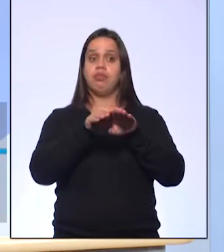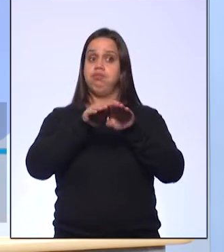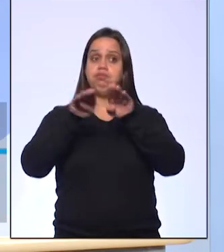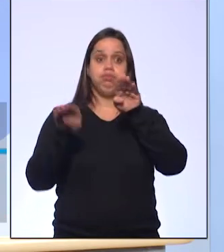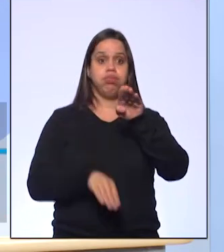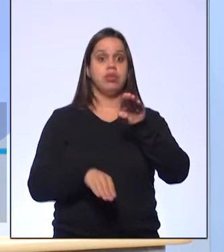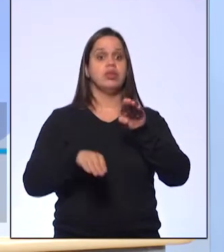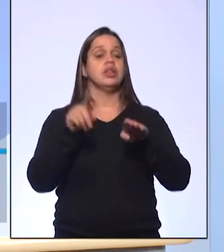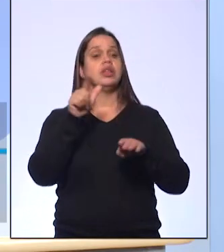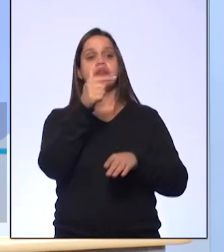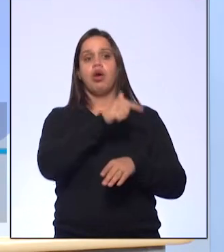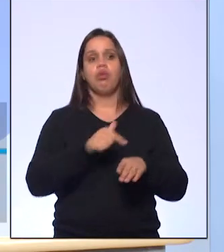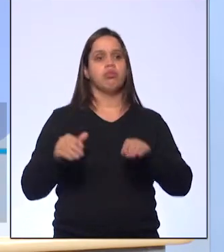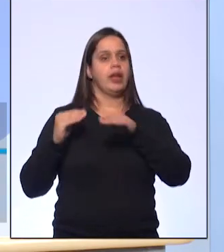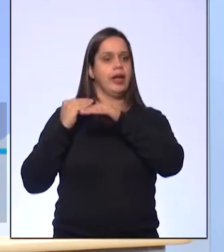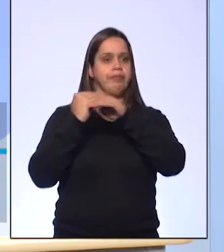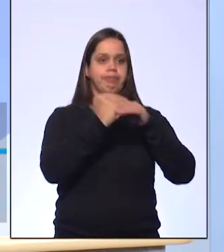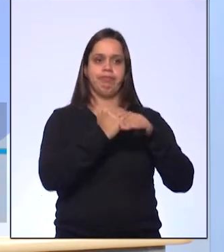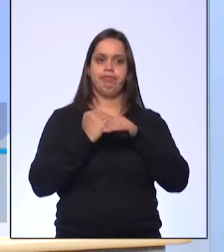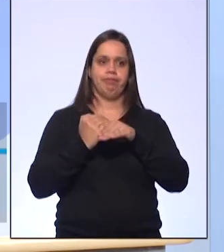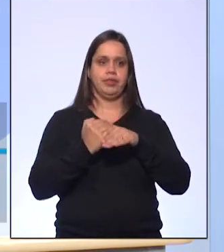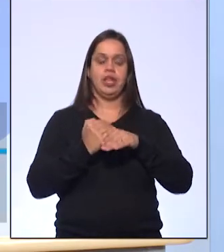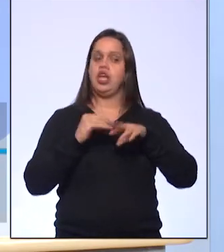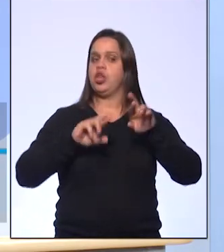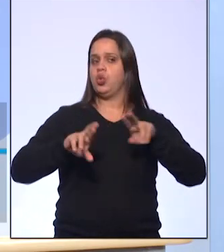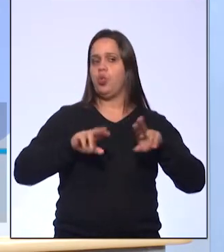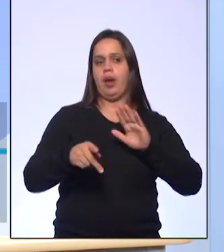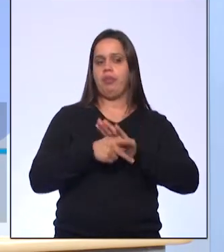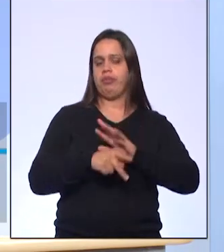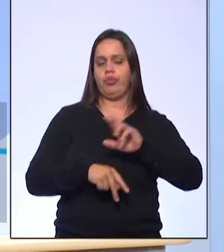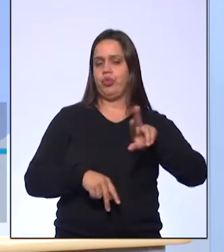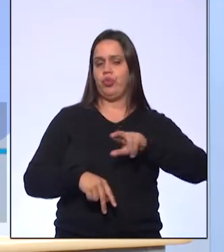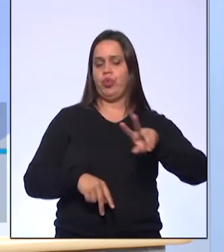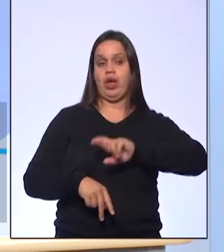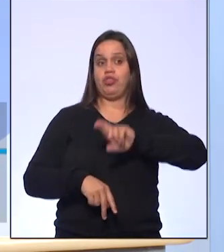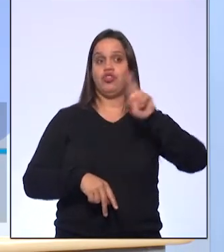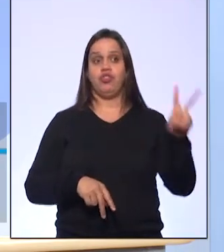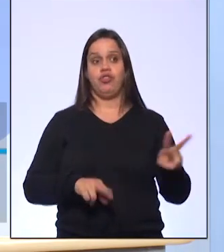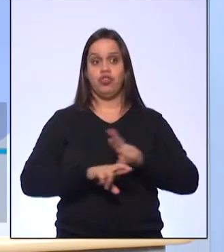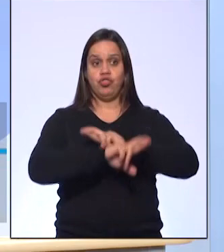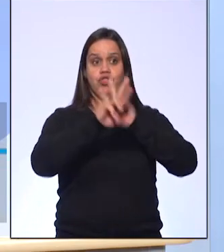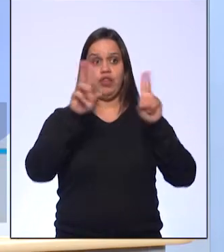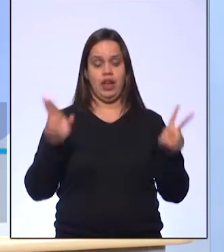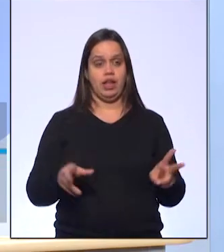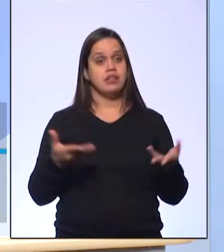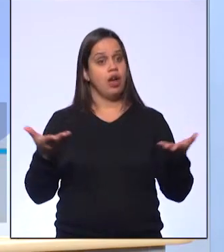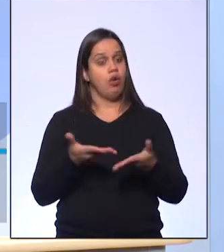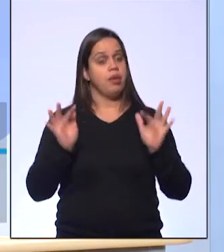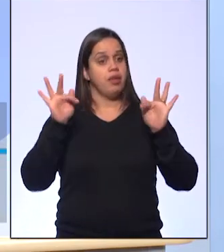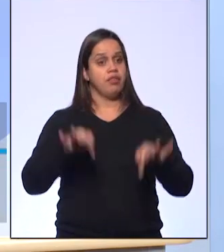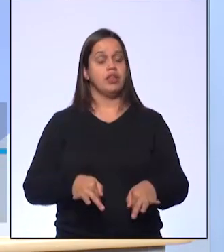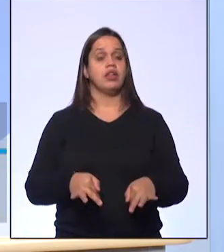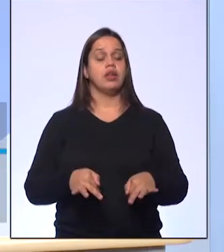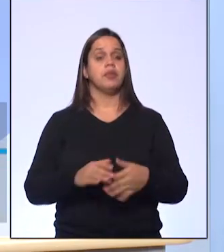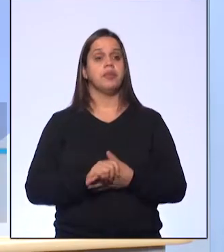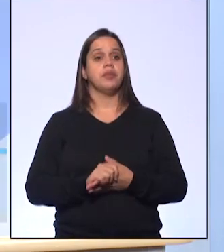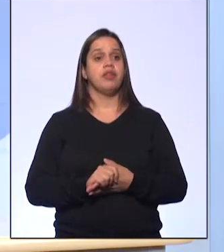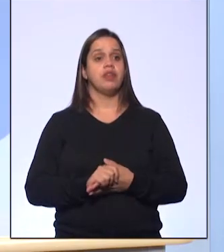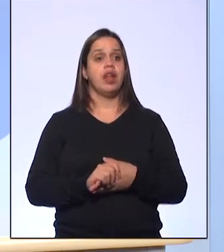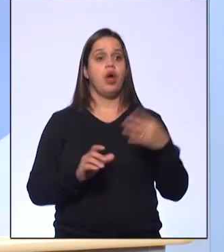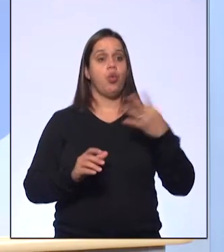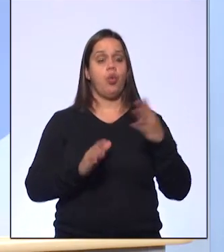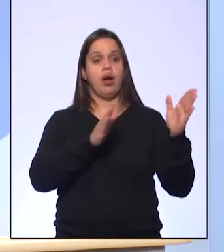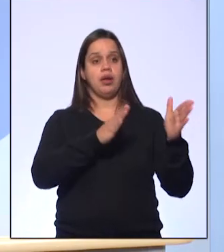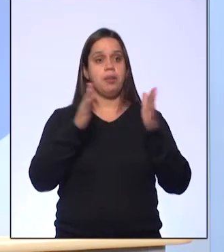de equilíbrio, né? E não apenas uma diferença. Então, está corretíssimo. E para que a gente possa finalizar a nossa quarta parte, vai aparecer